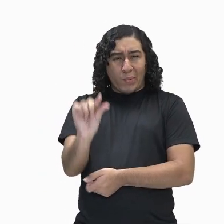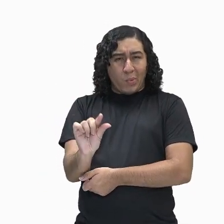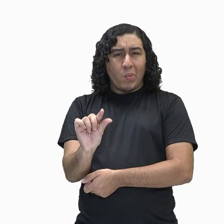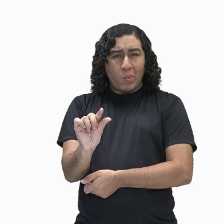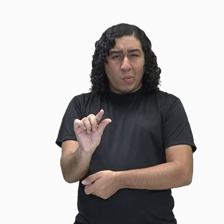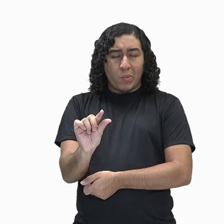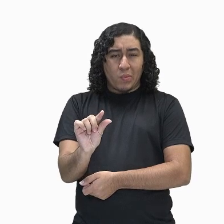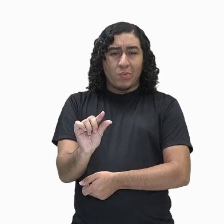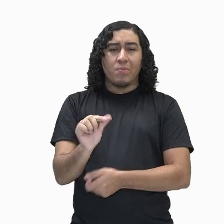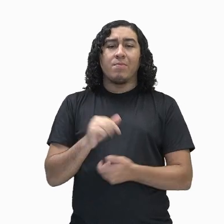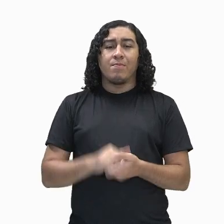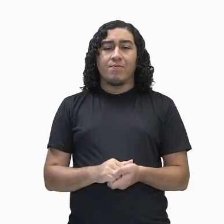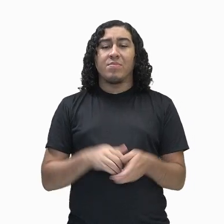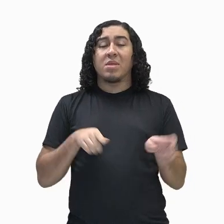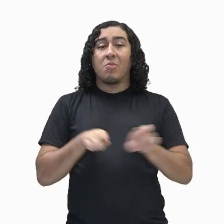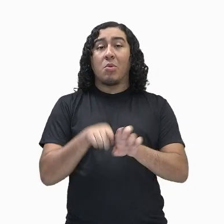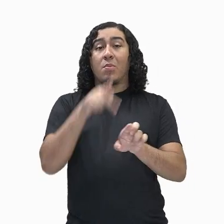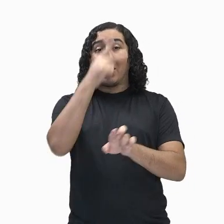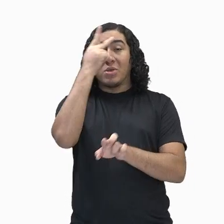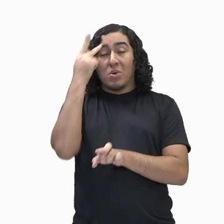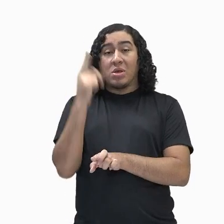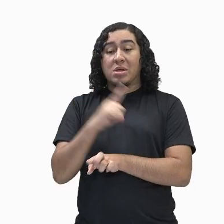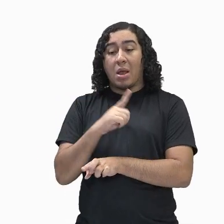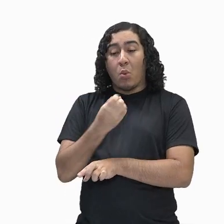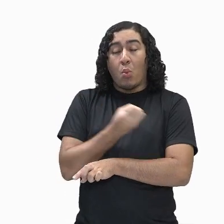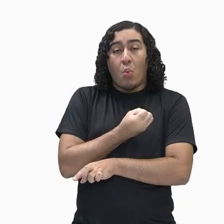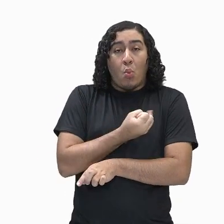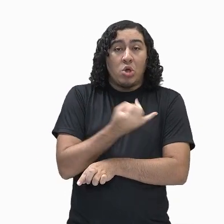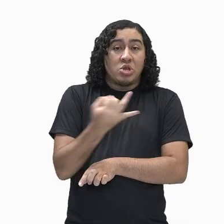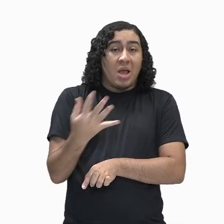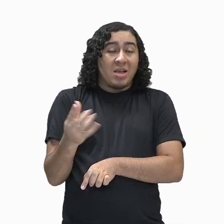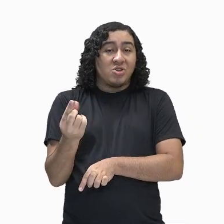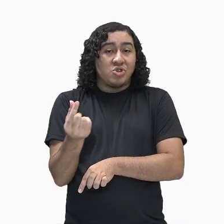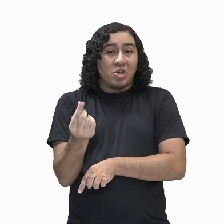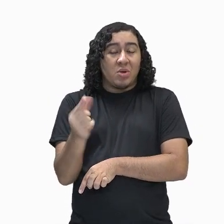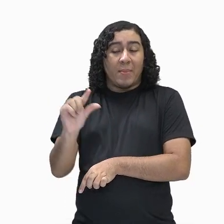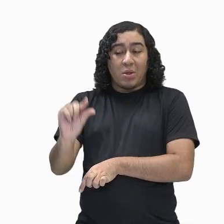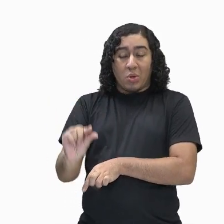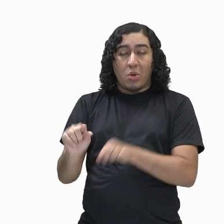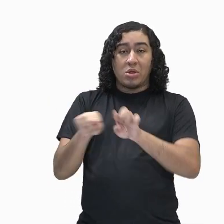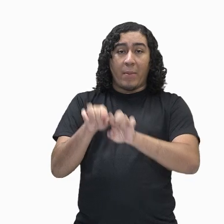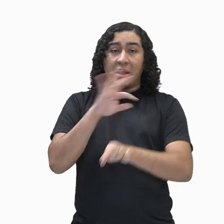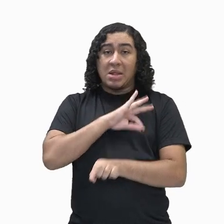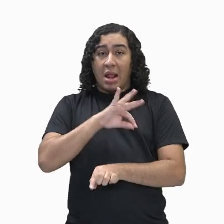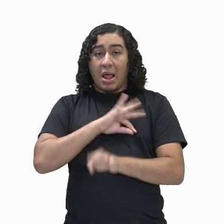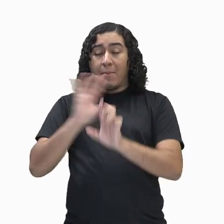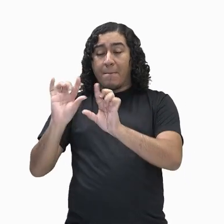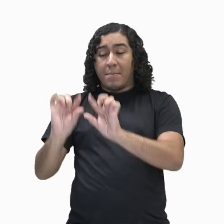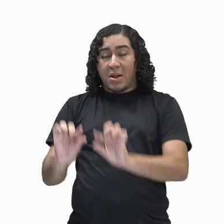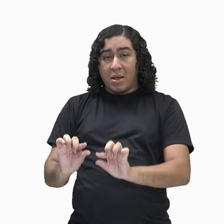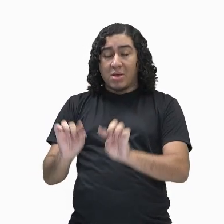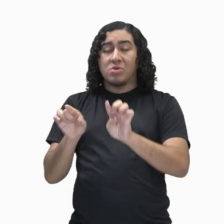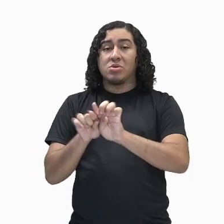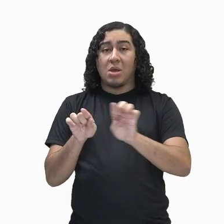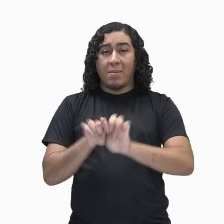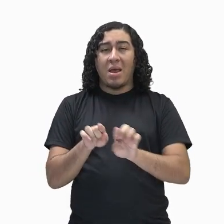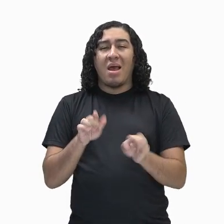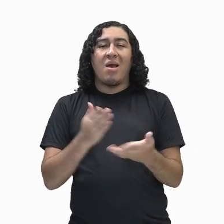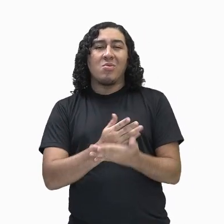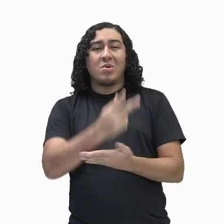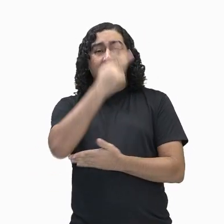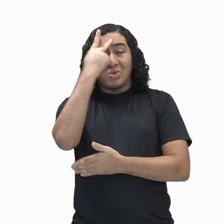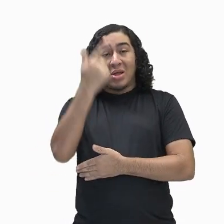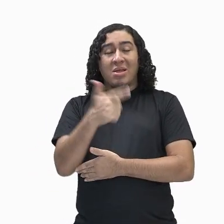um poder aquisitivo menor, que tem um salário mais baixo e muitas vezes até nem tem um salário